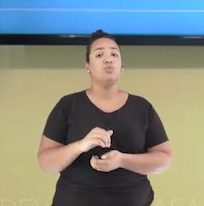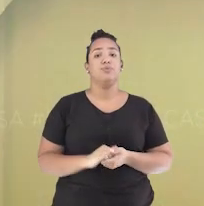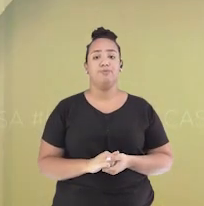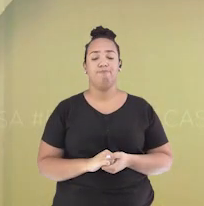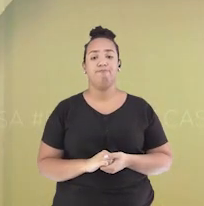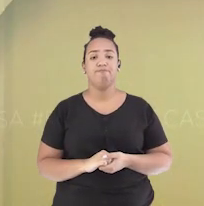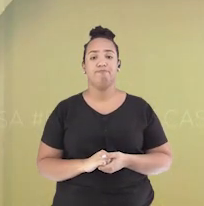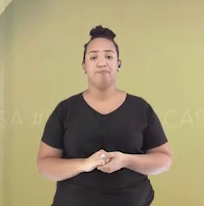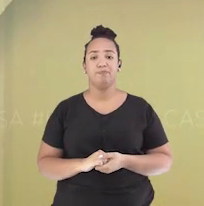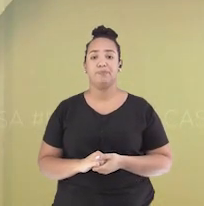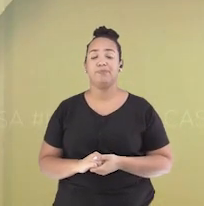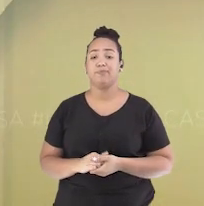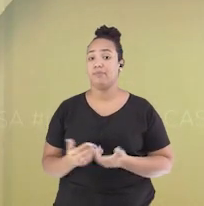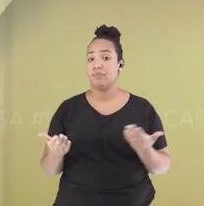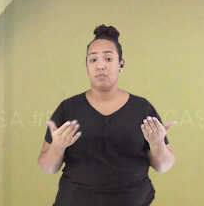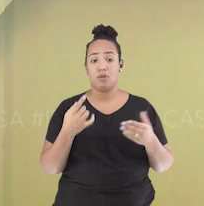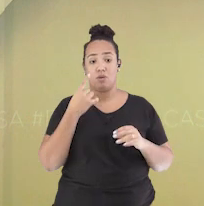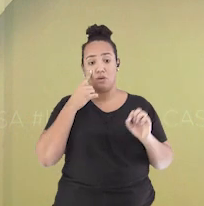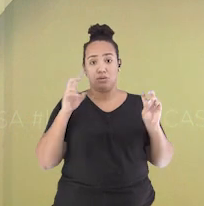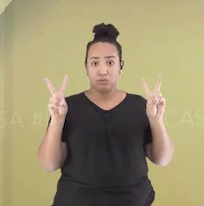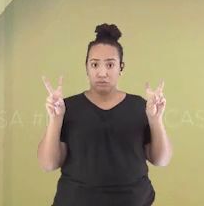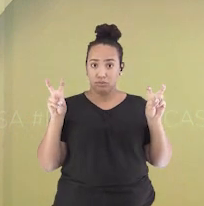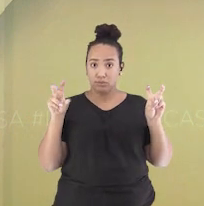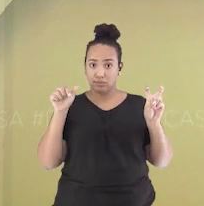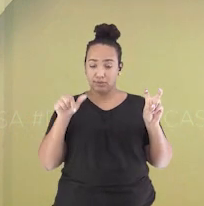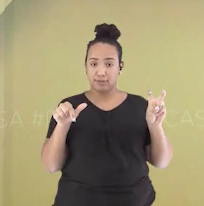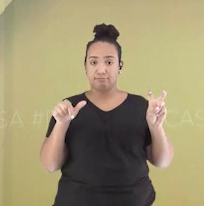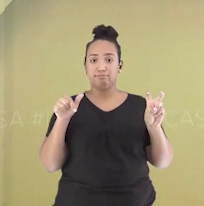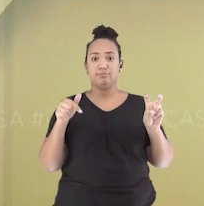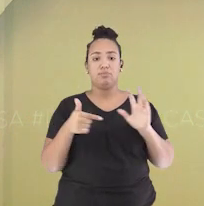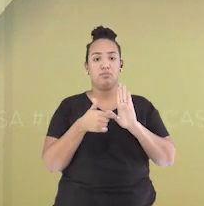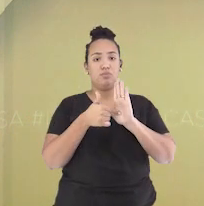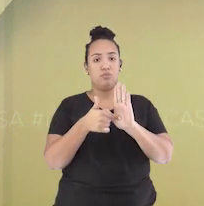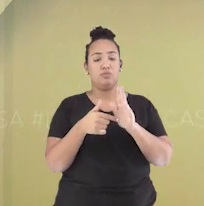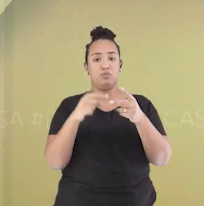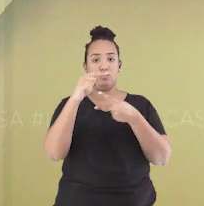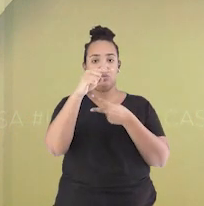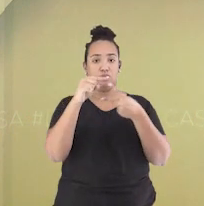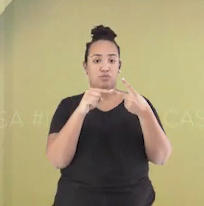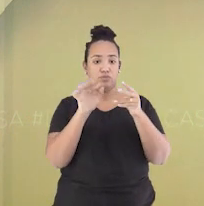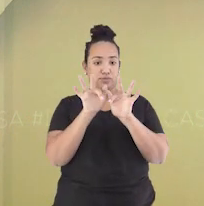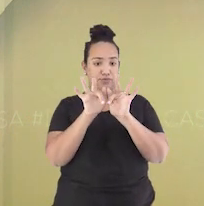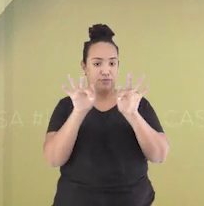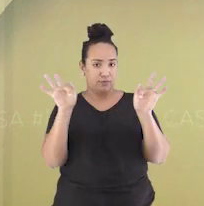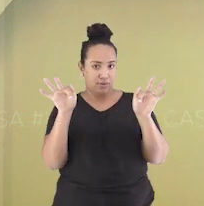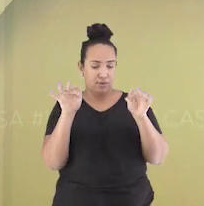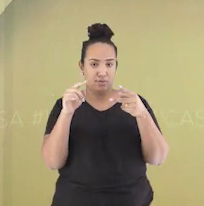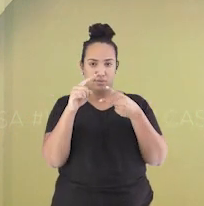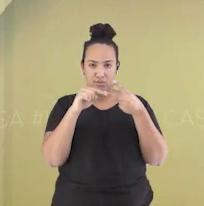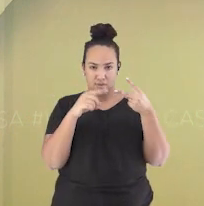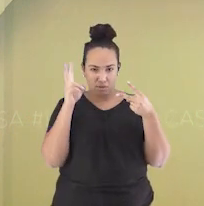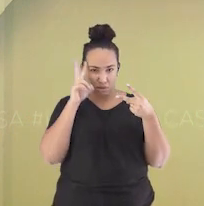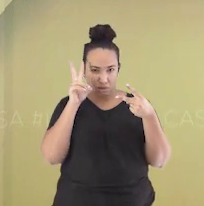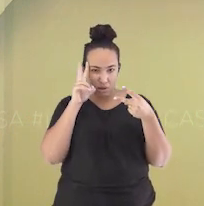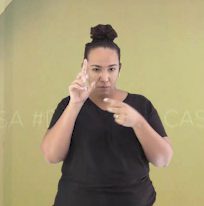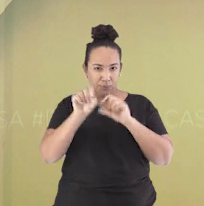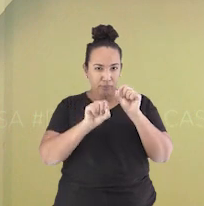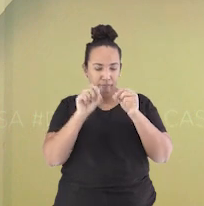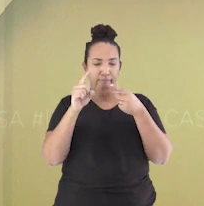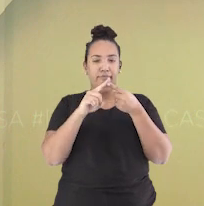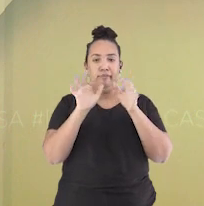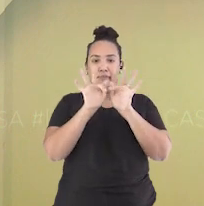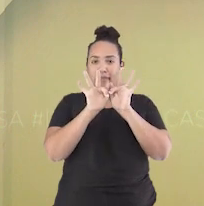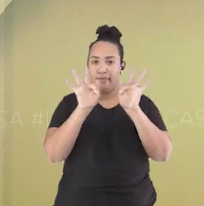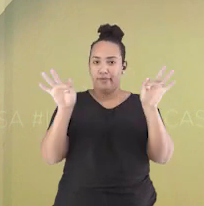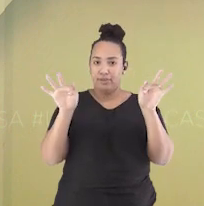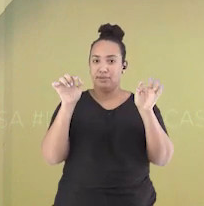centavo. Observem que o título dessa matéria apresenta duas orações. Lembra do que são as orações? São as frases que possuem a